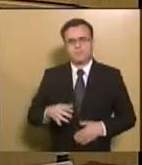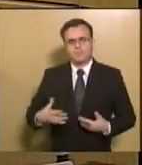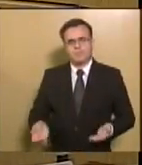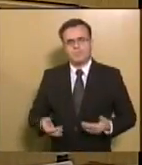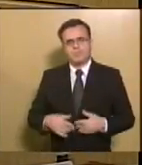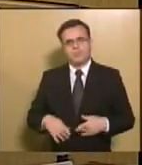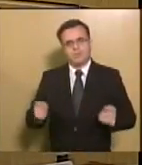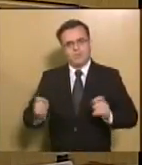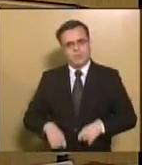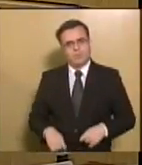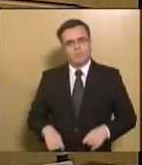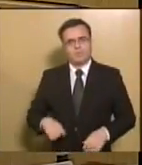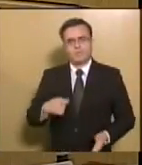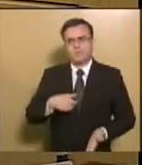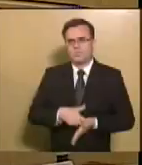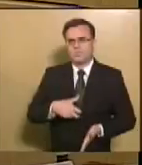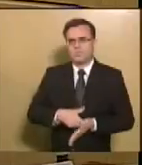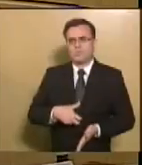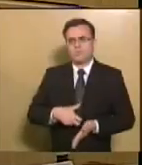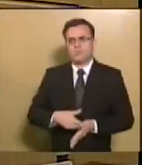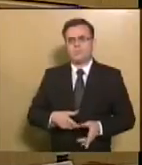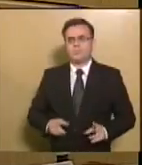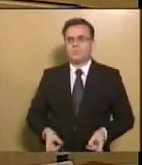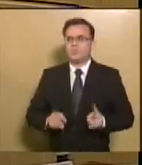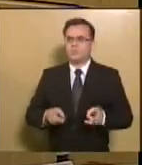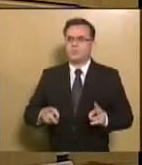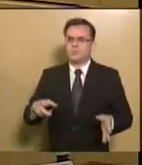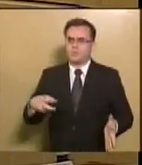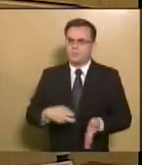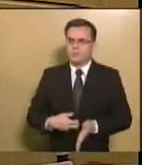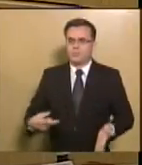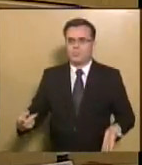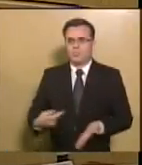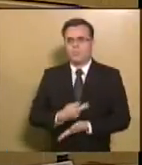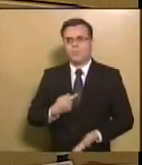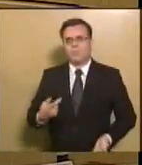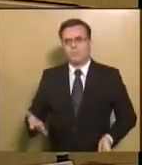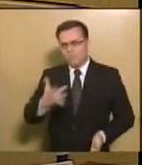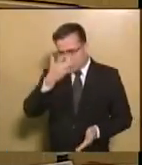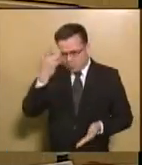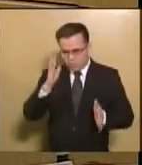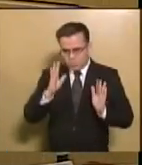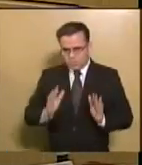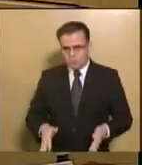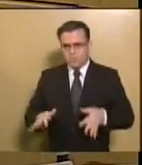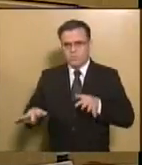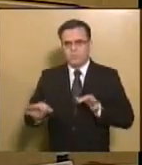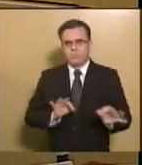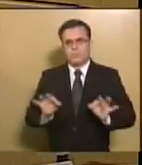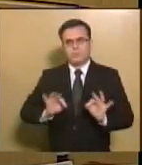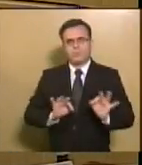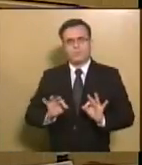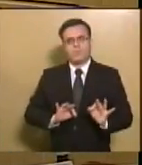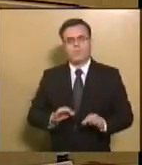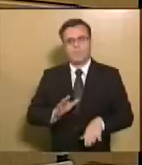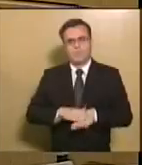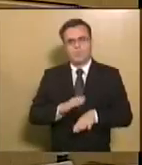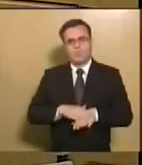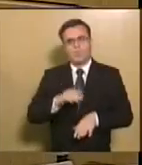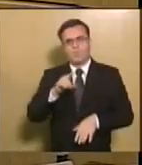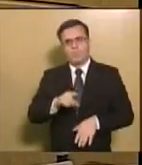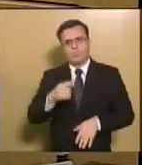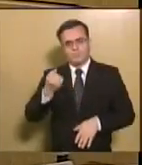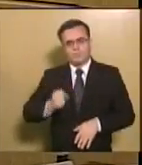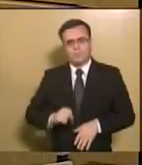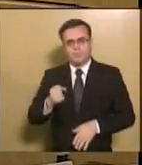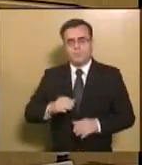isso gera impunidade e as pessoas vão continuar cometendo crime. E temos aí pessoas que já foram preparadas pelo próprio governo do estado de Sergipe,